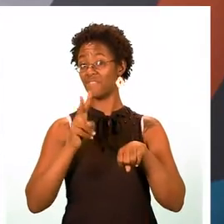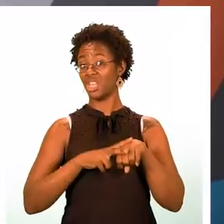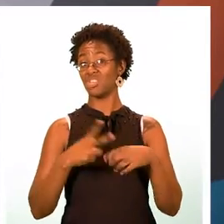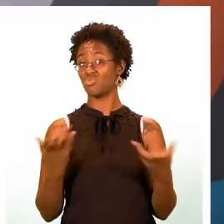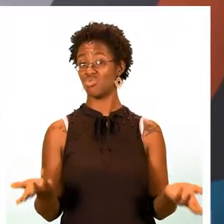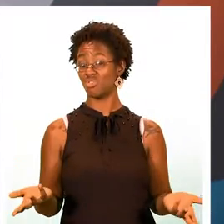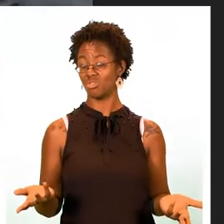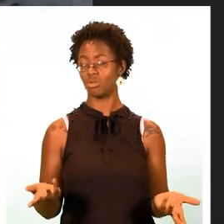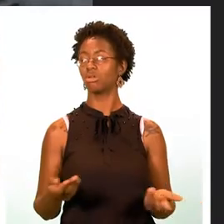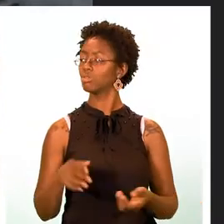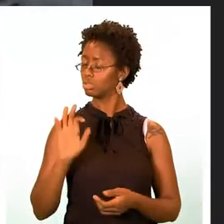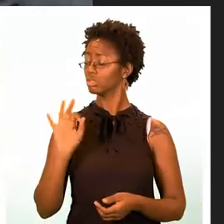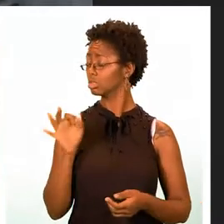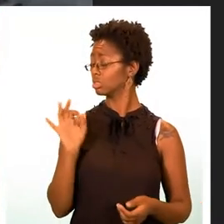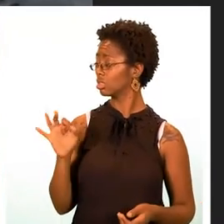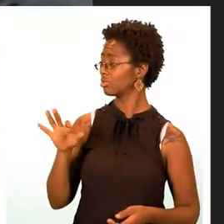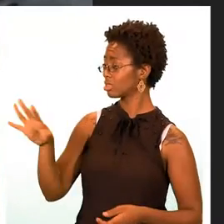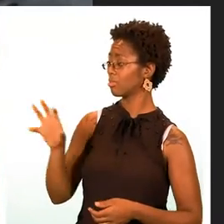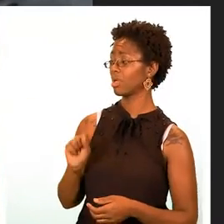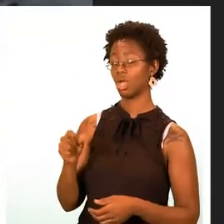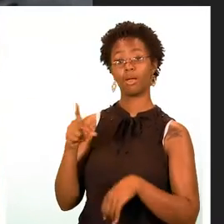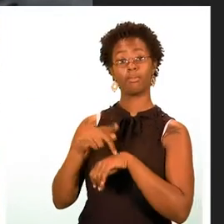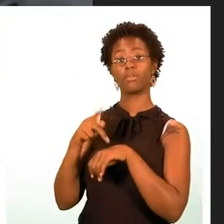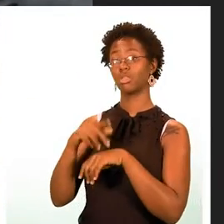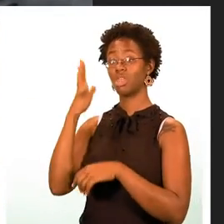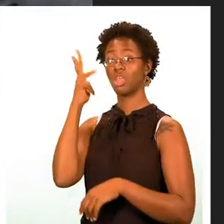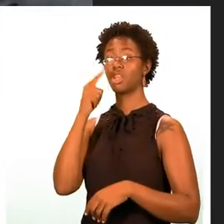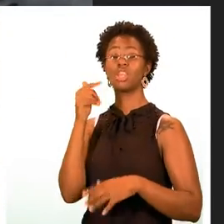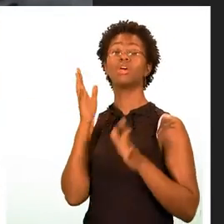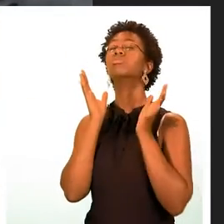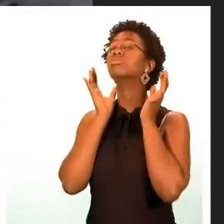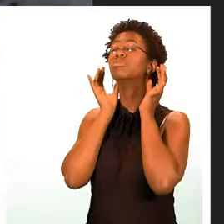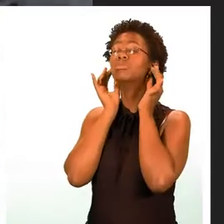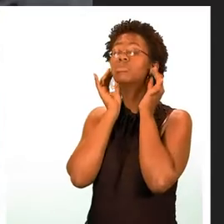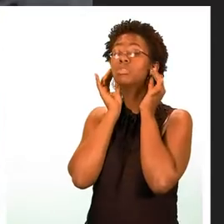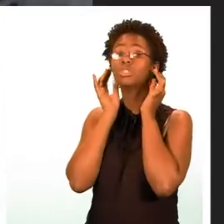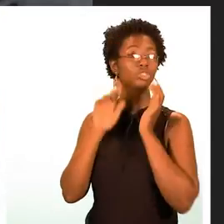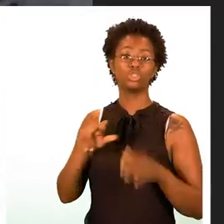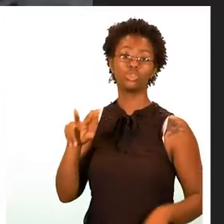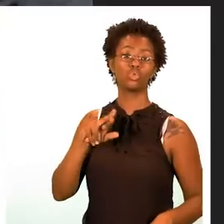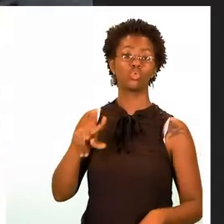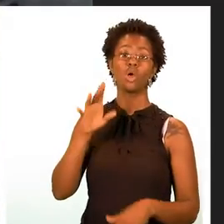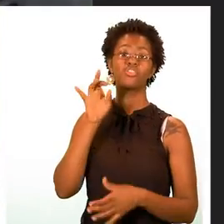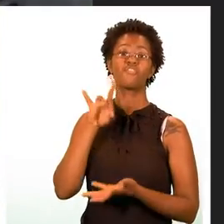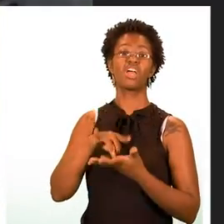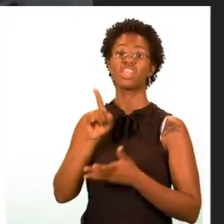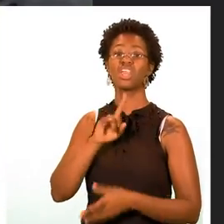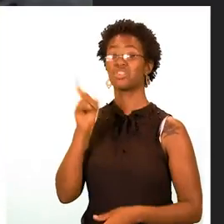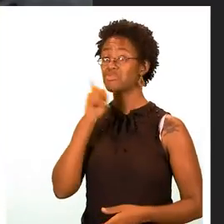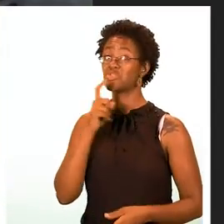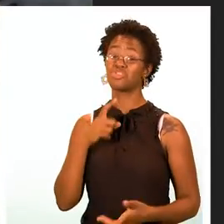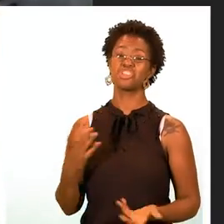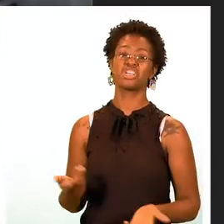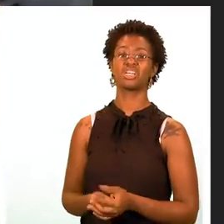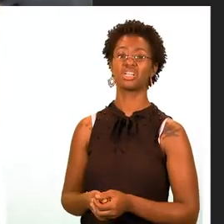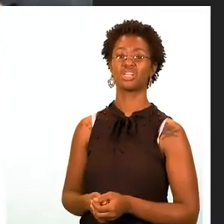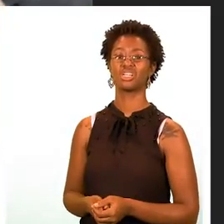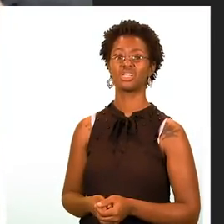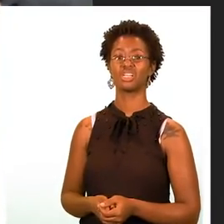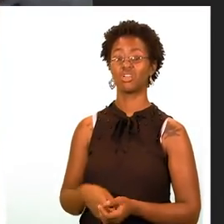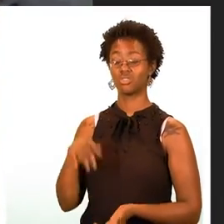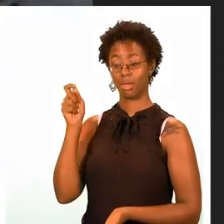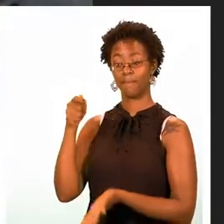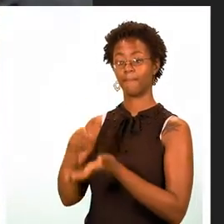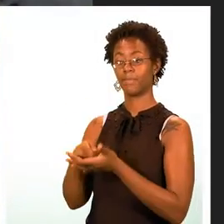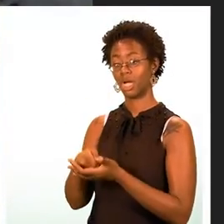né? Você pega uma pedra dessa, tá linda. E não é de verdade. E tá linda. E você